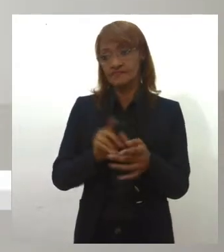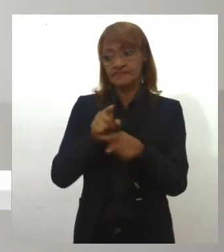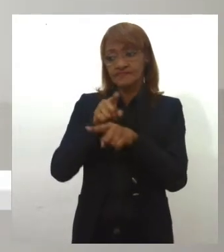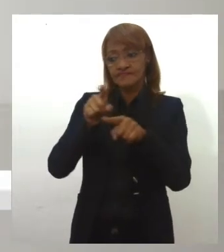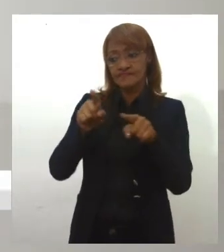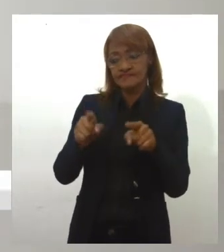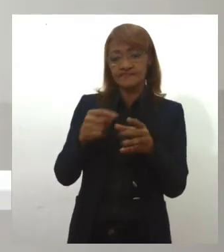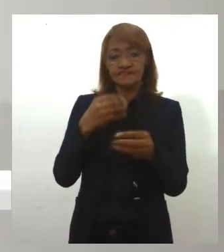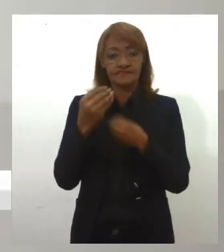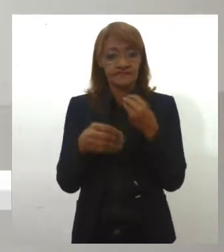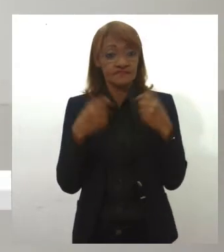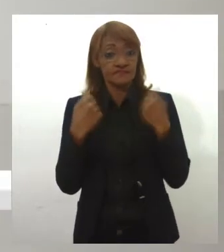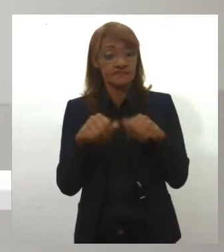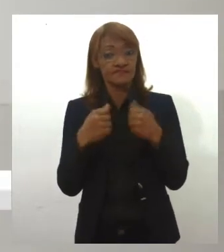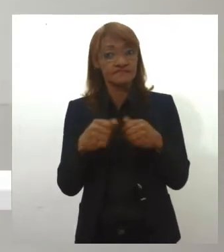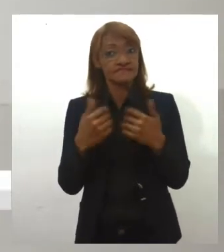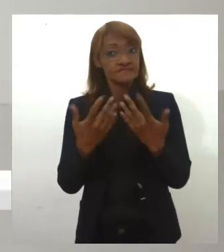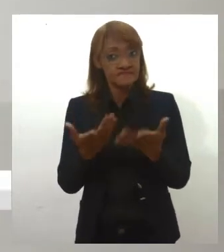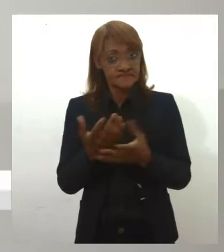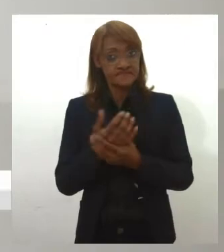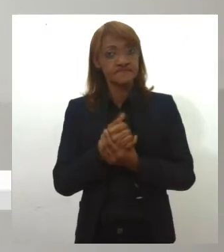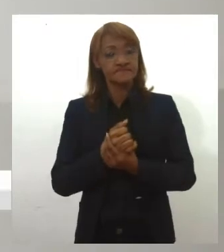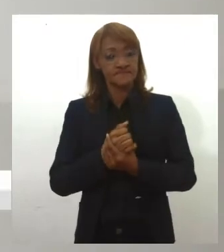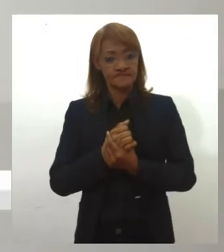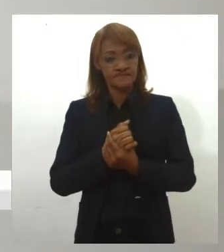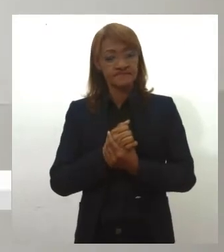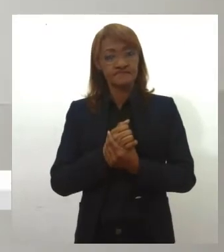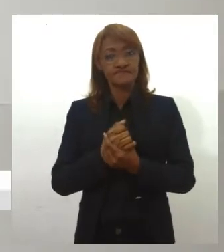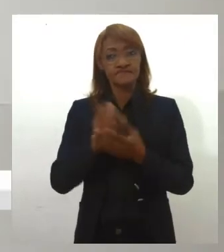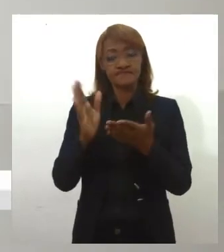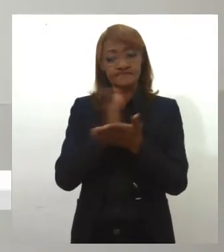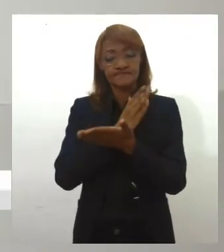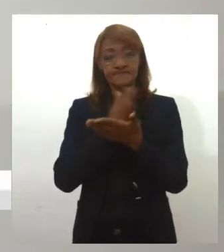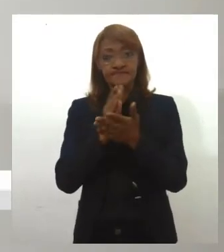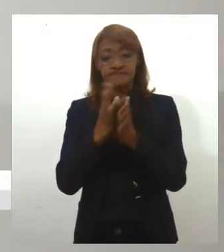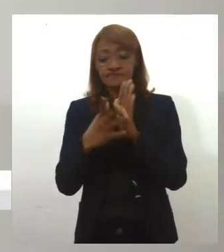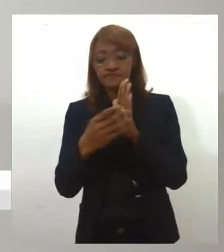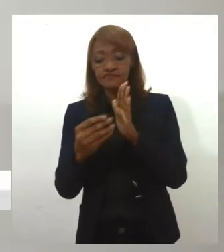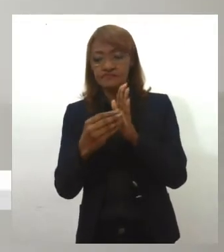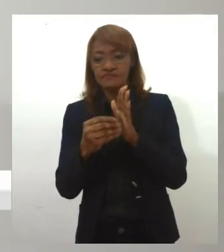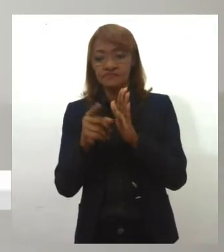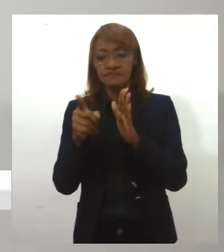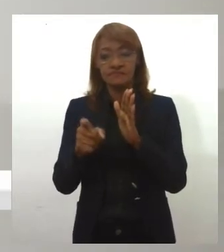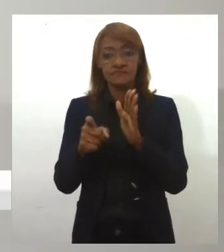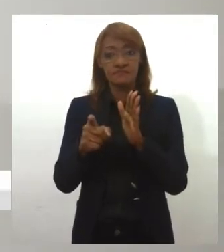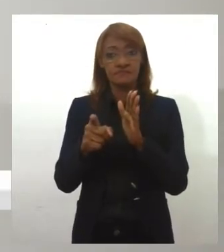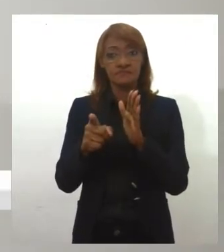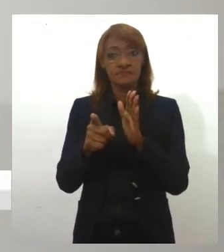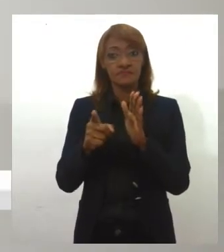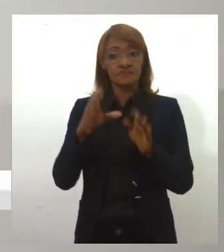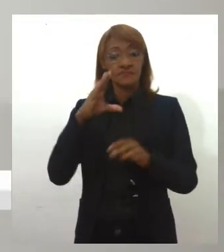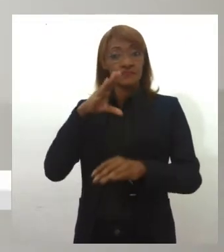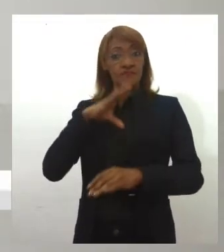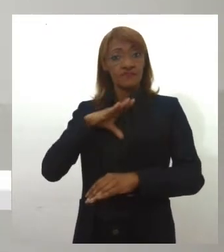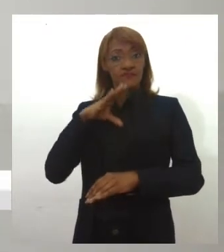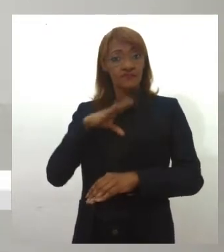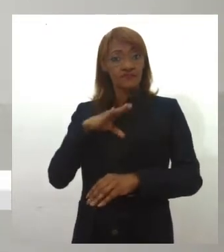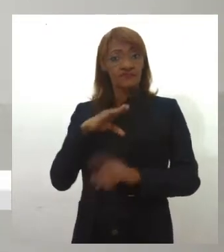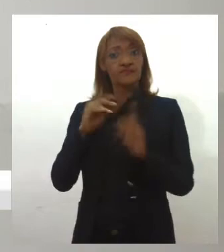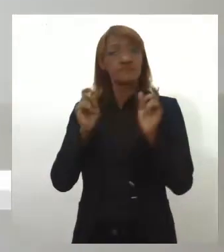ela precisa criar scripts para fazer um determinado roteiro, o português já pode estar atrelado a isso. Você